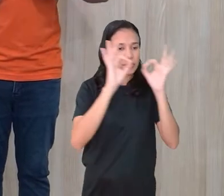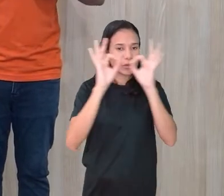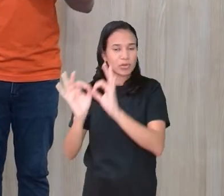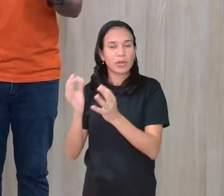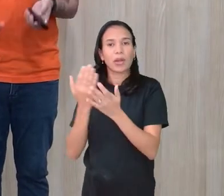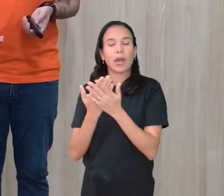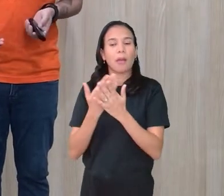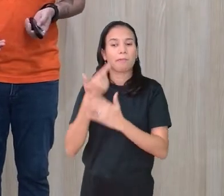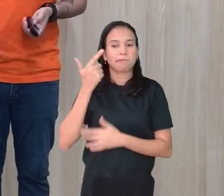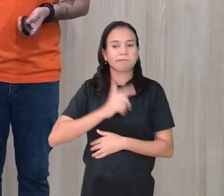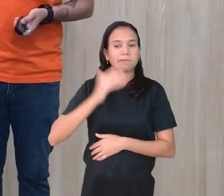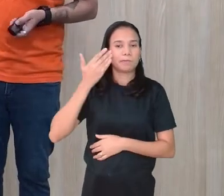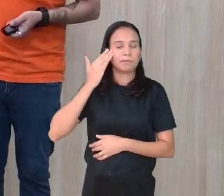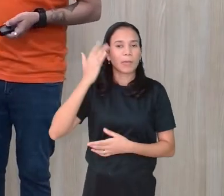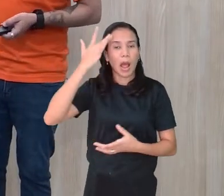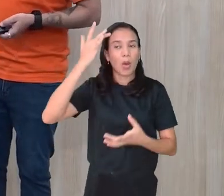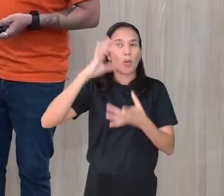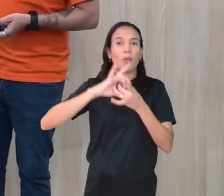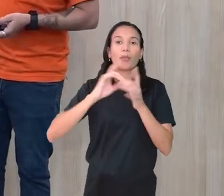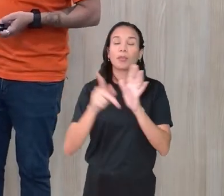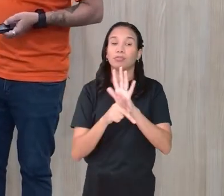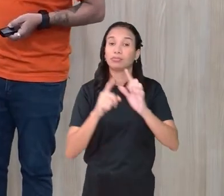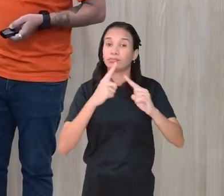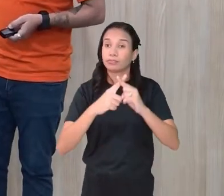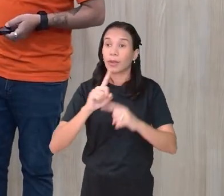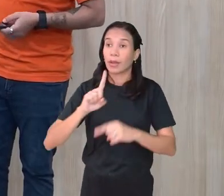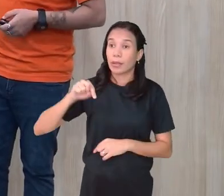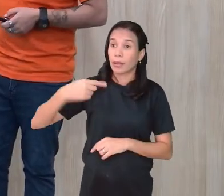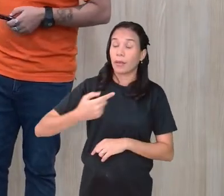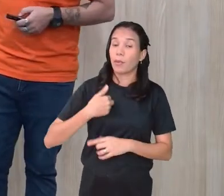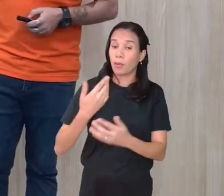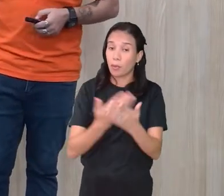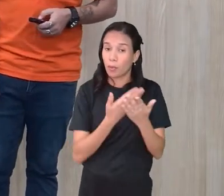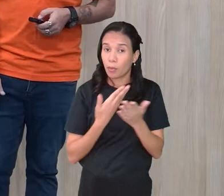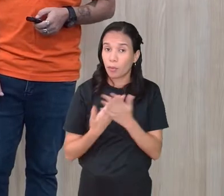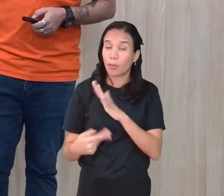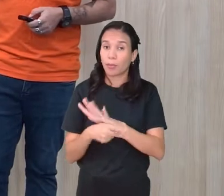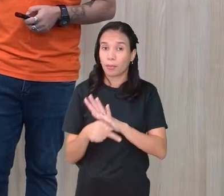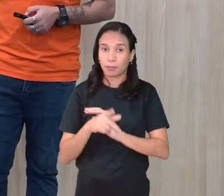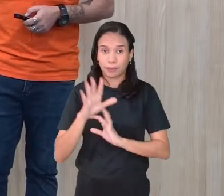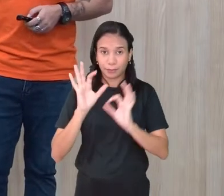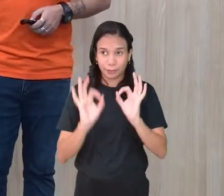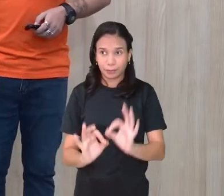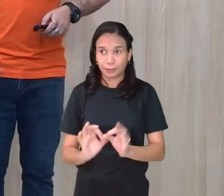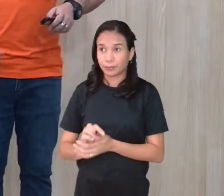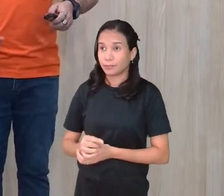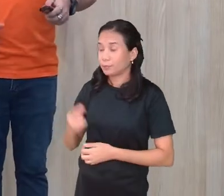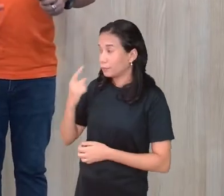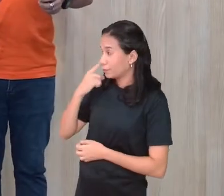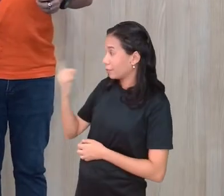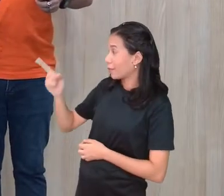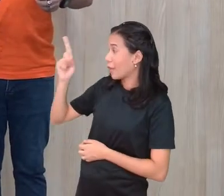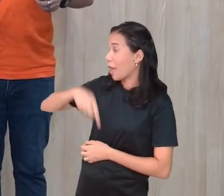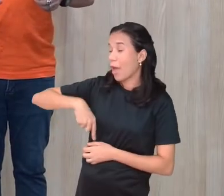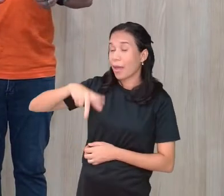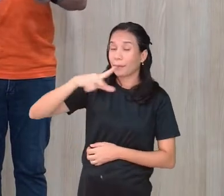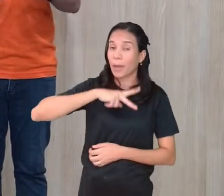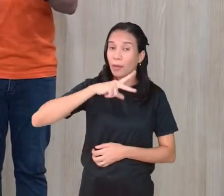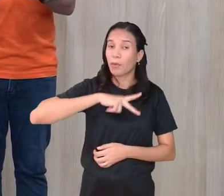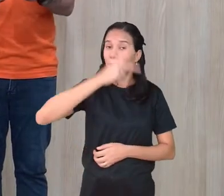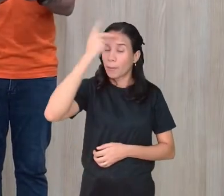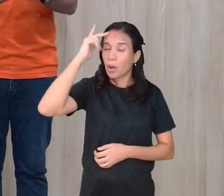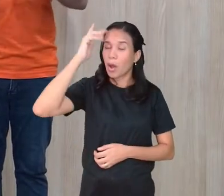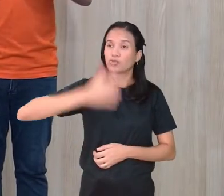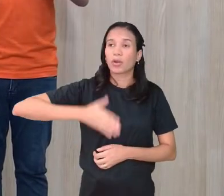dar sentido à multiplicação, para depois pegar e estudar as tabuadas, tá certo? Ou seja, é uma coisa bem pessoal, você já